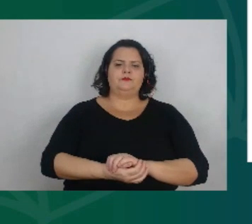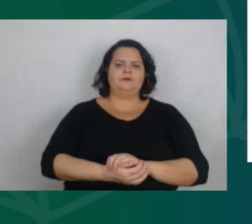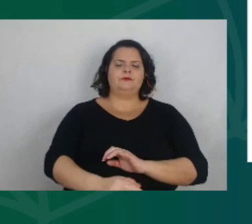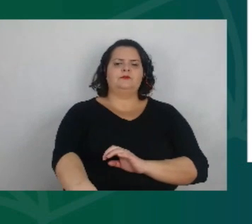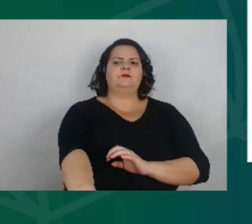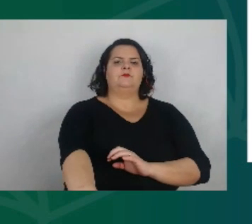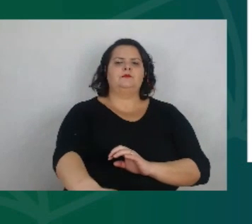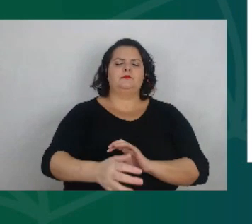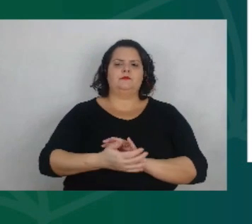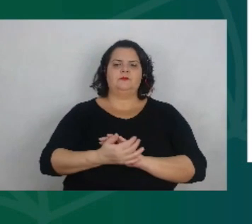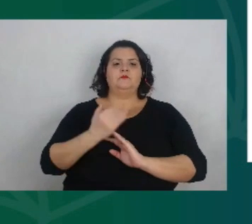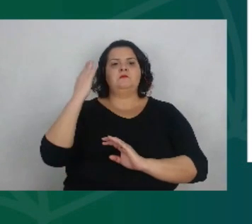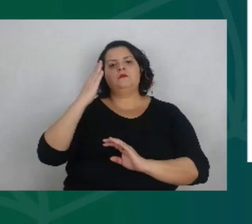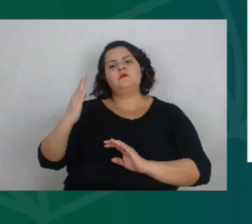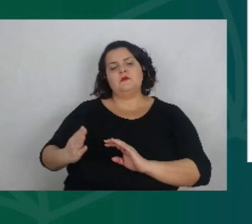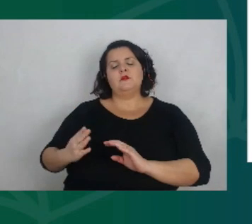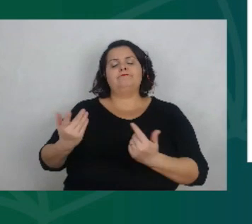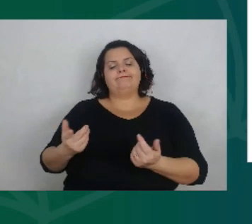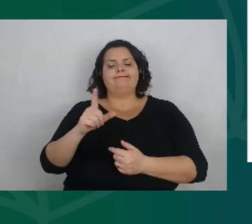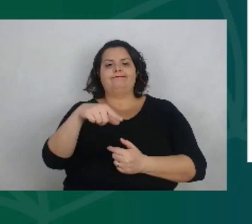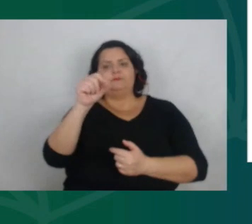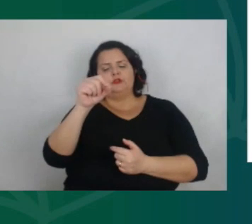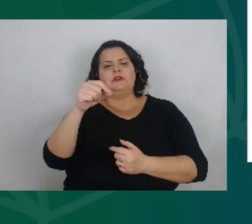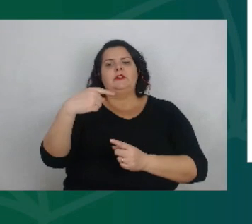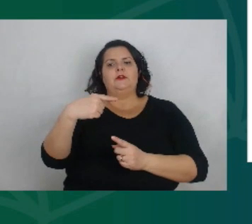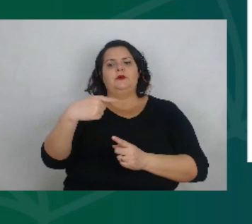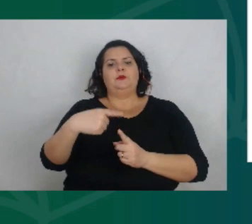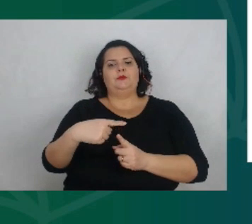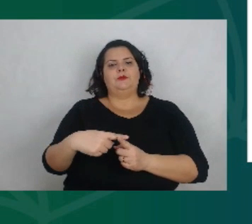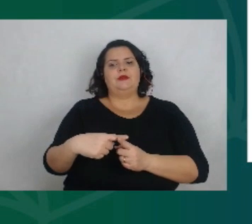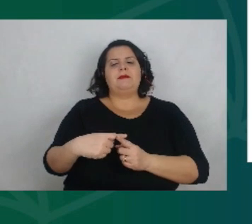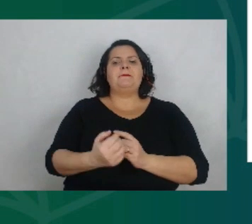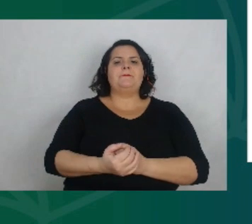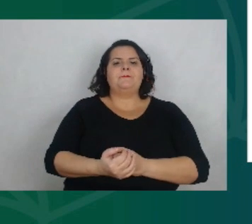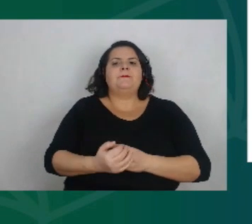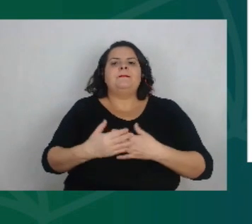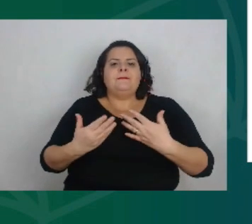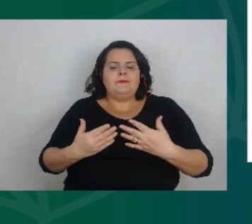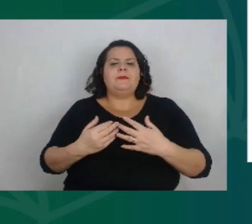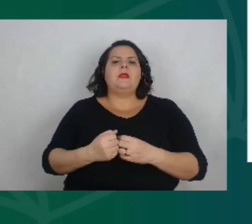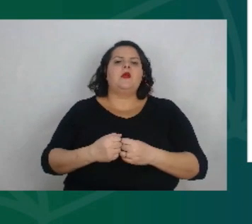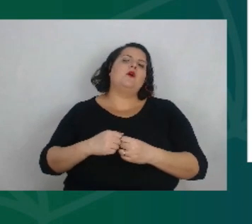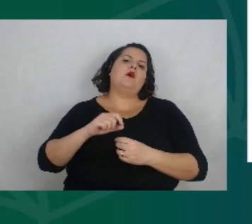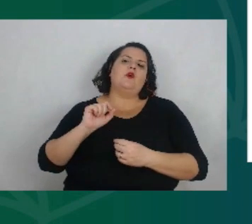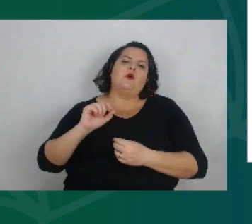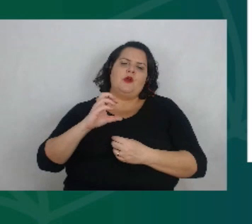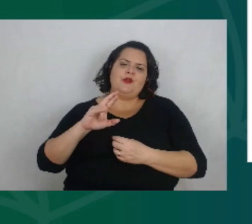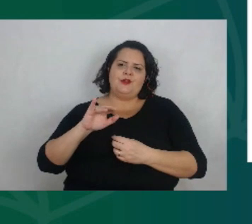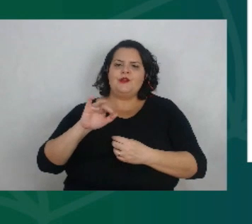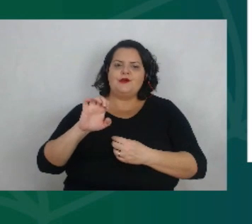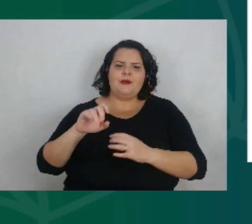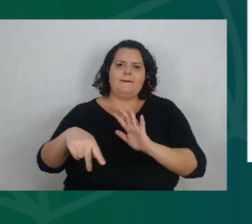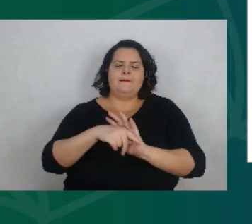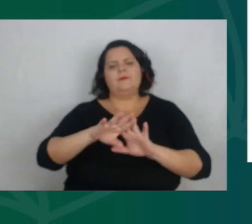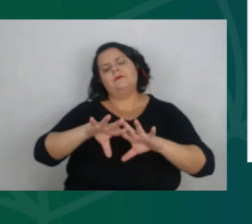Bom, o Brasil foi escolhido, e se o Brasil foi escolhido, por que então o centro de referência, o CRI-Unifesp?